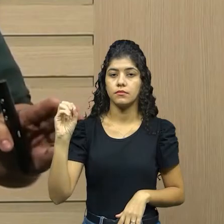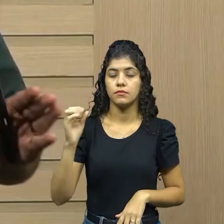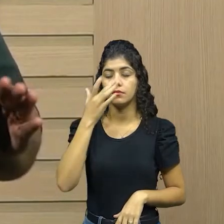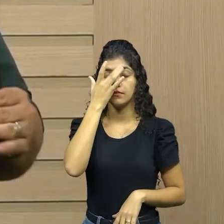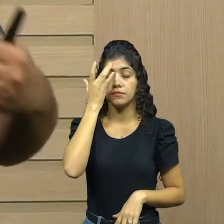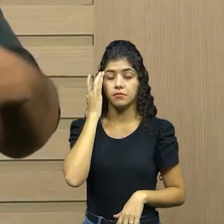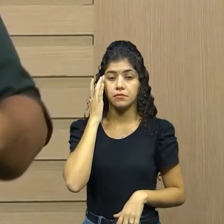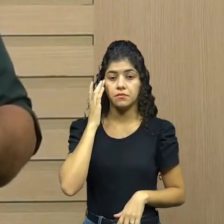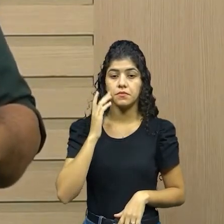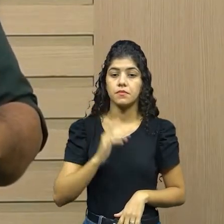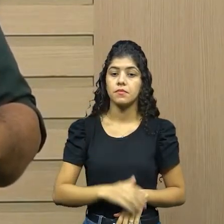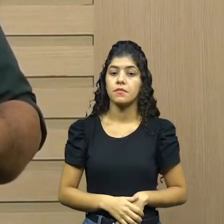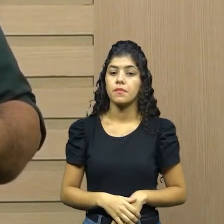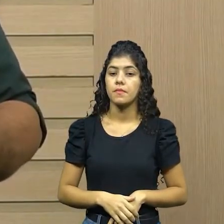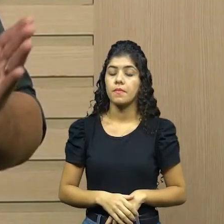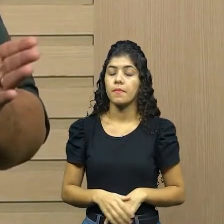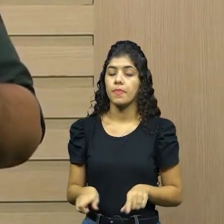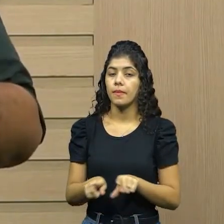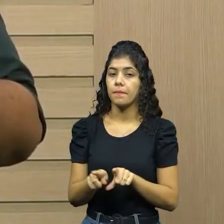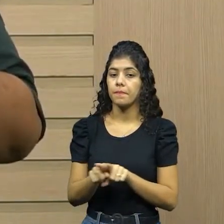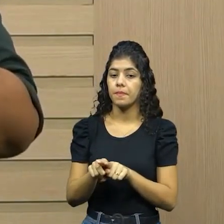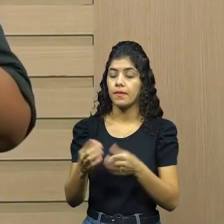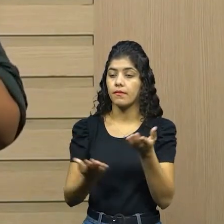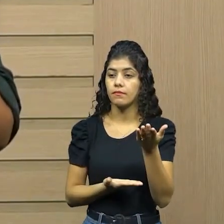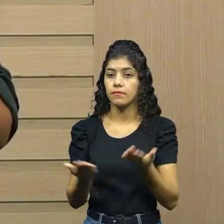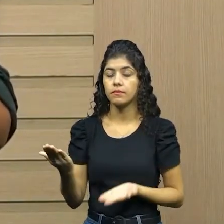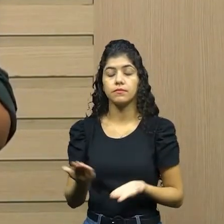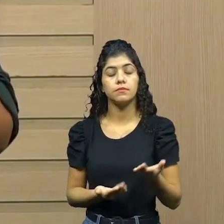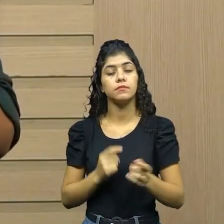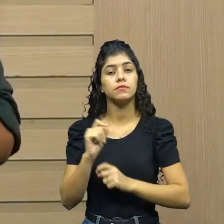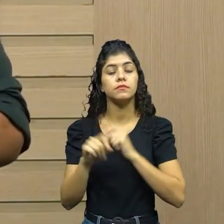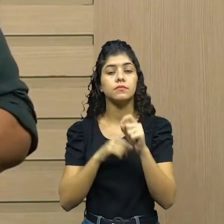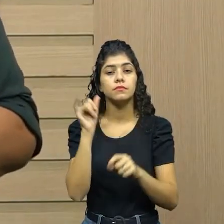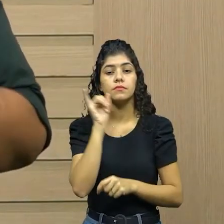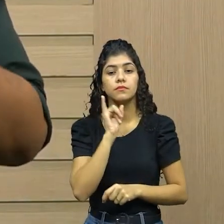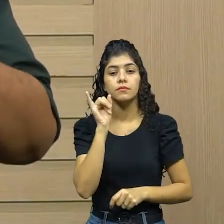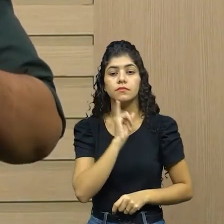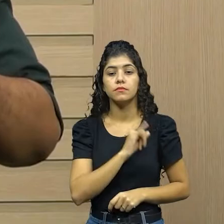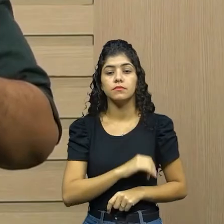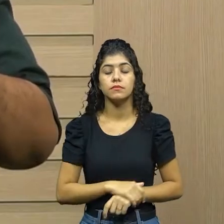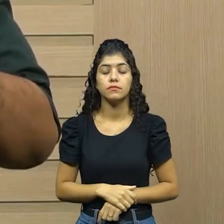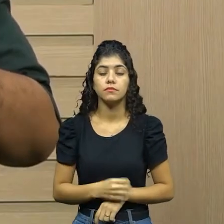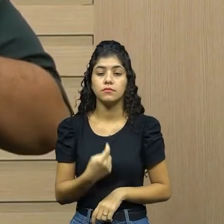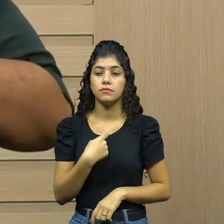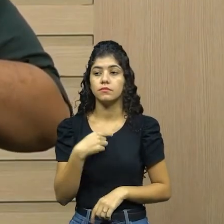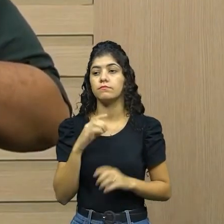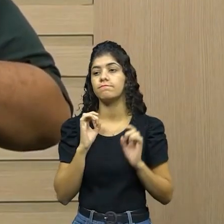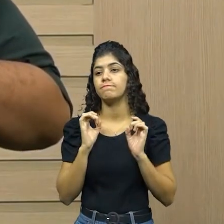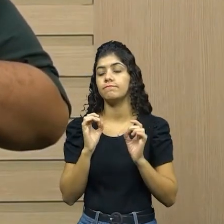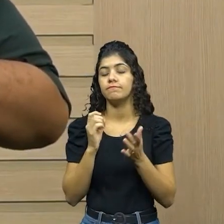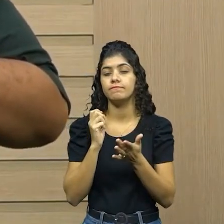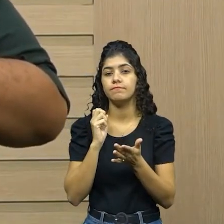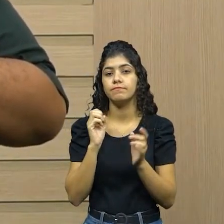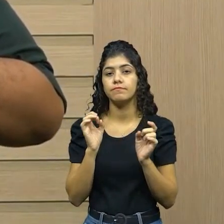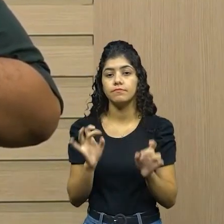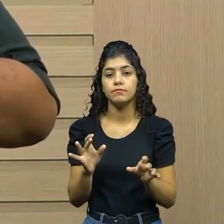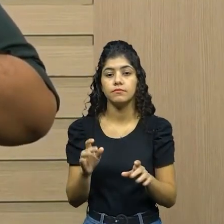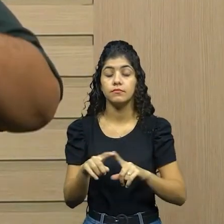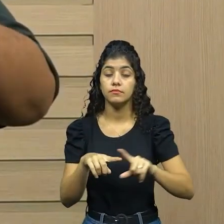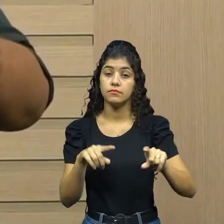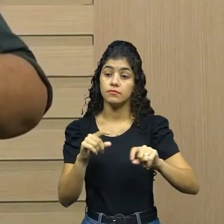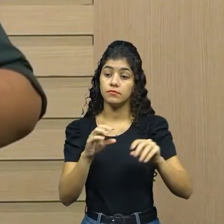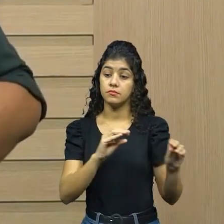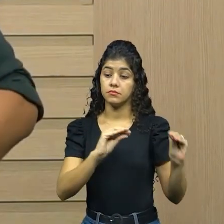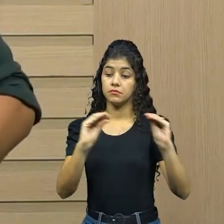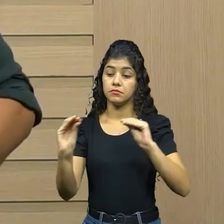que fazem parte, que não é você literalmente, mas fazem parte do serviço. Por exemplo, eu vendo algo, mas